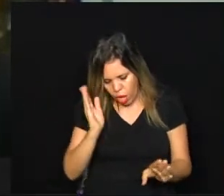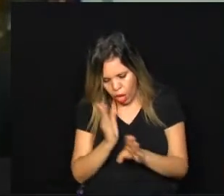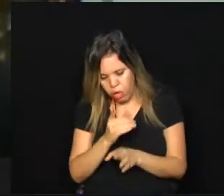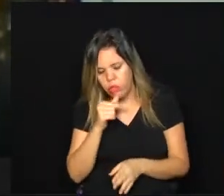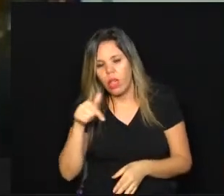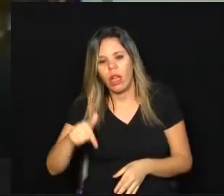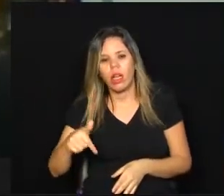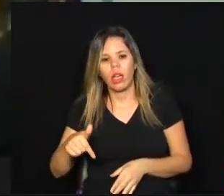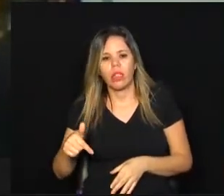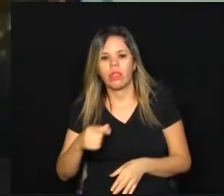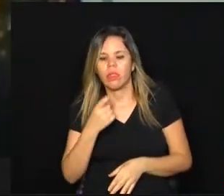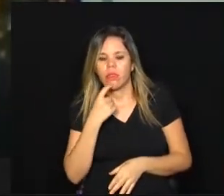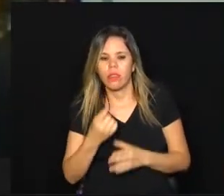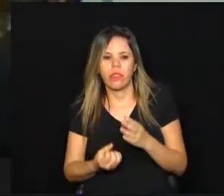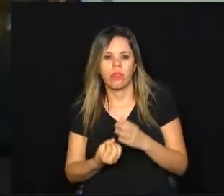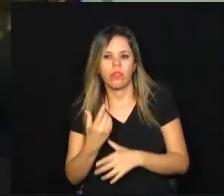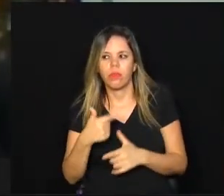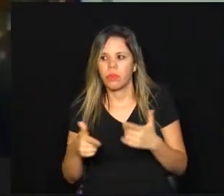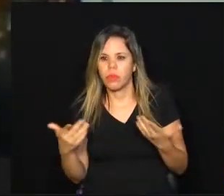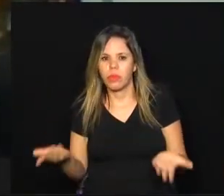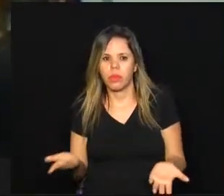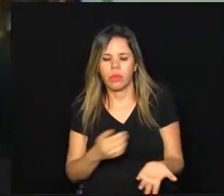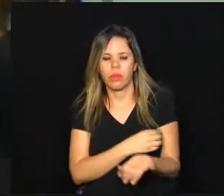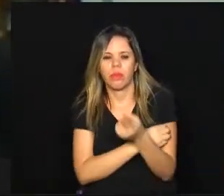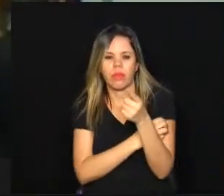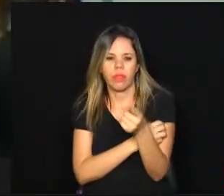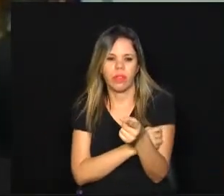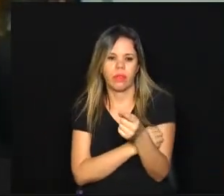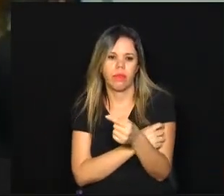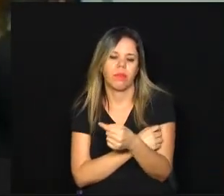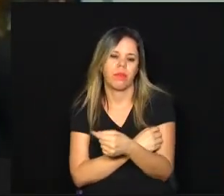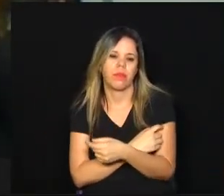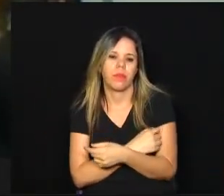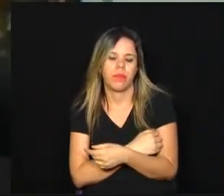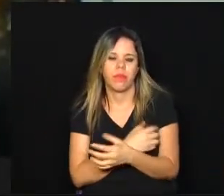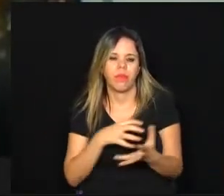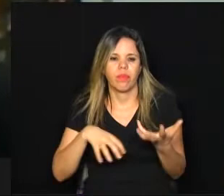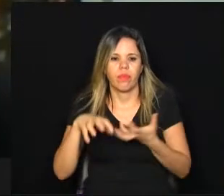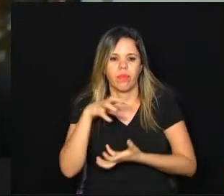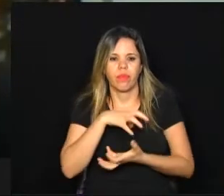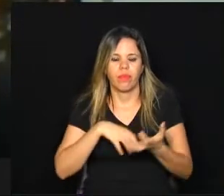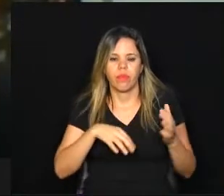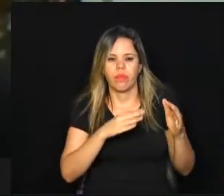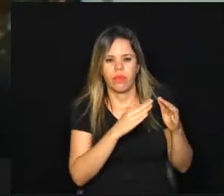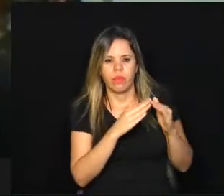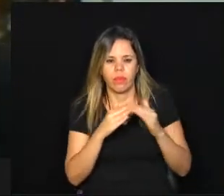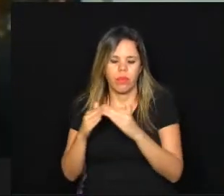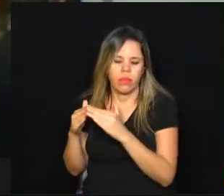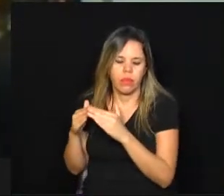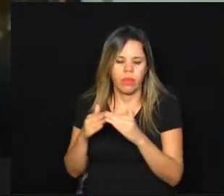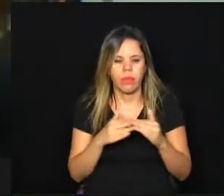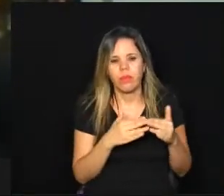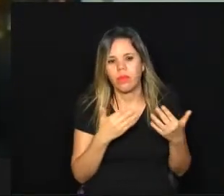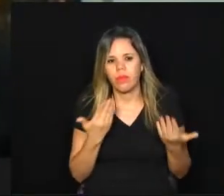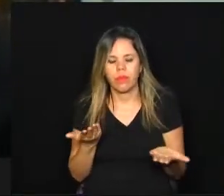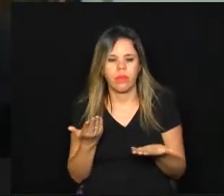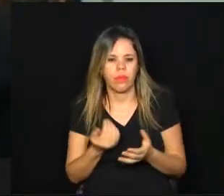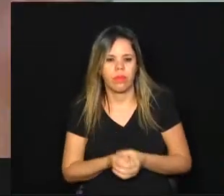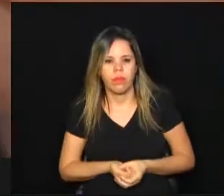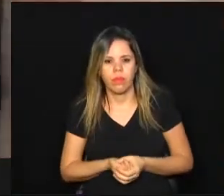você gera problemas para você, conflitos com os seus vizinhos e, acima de